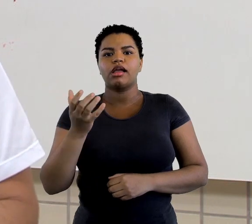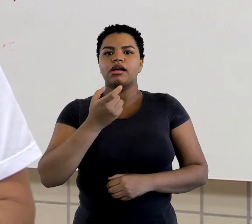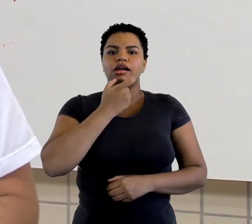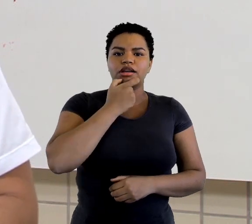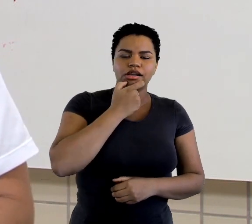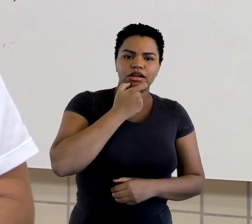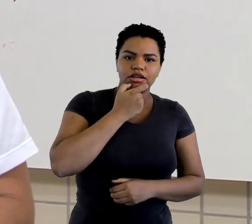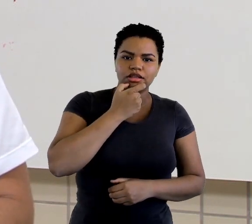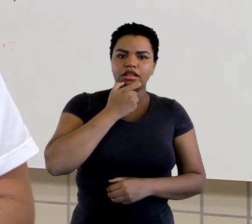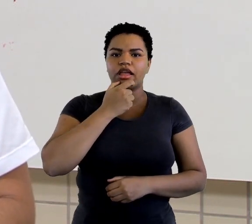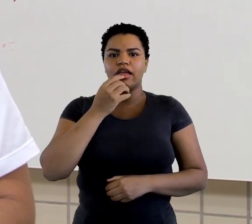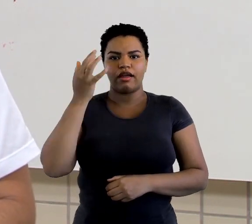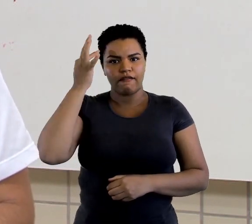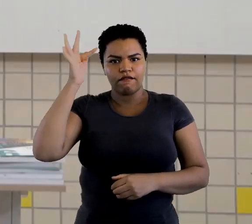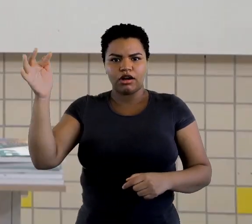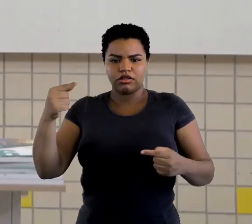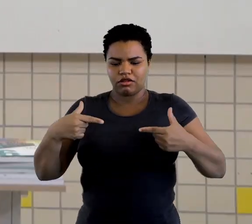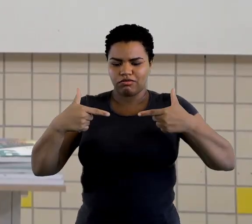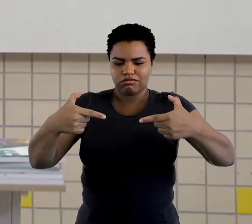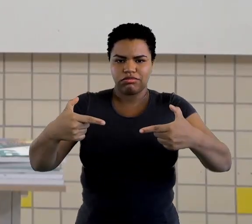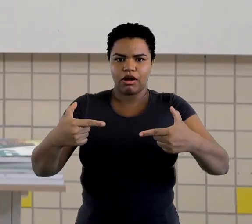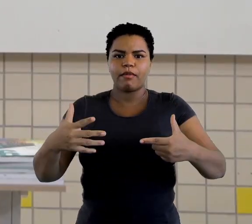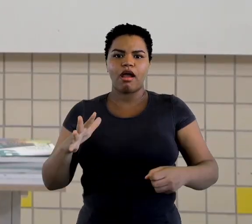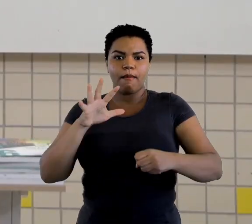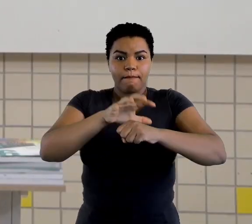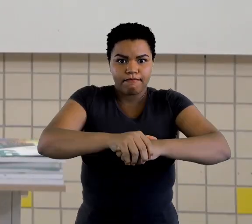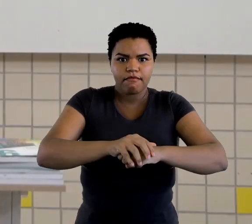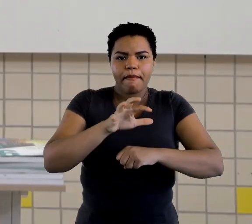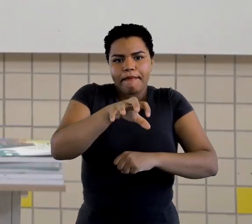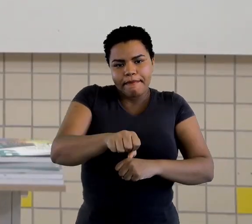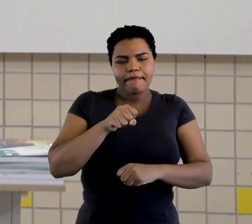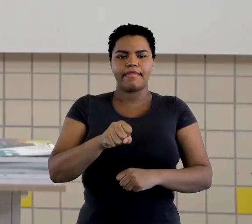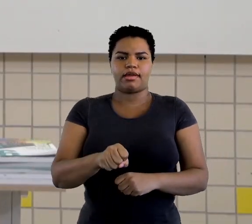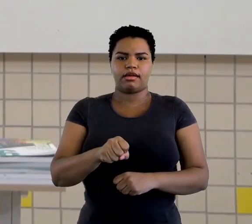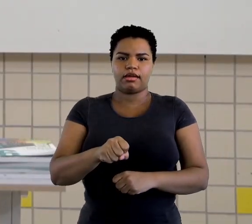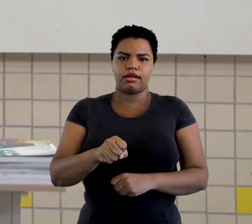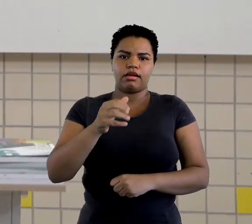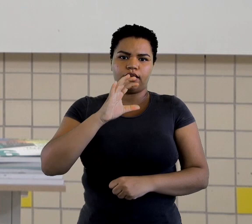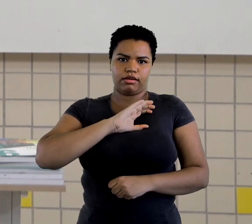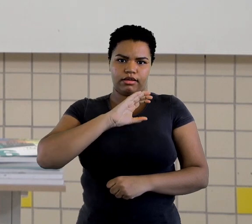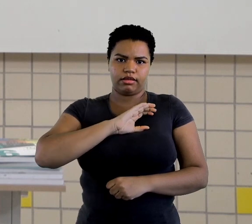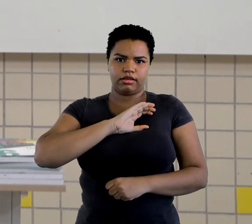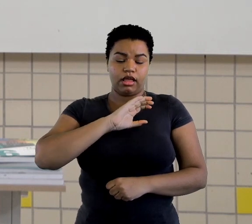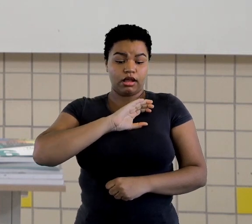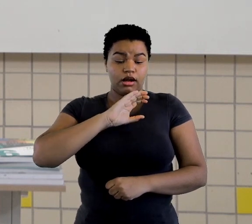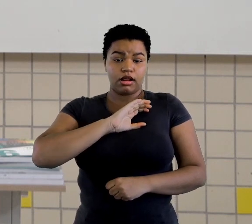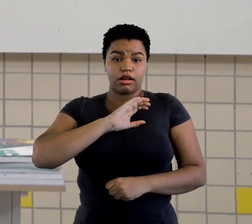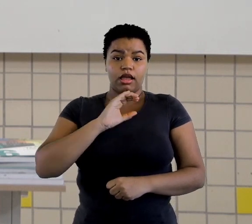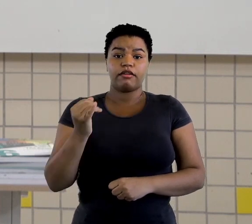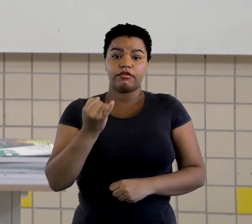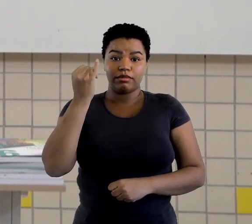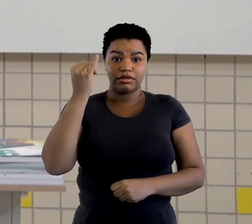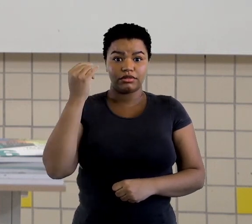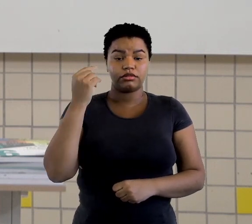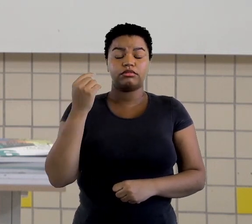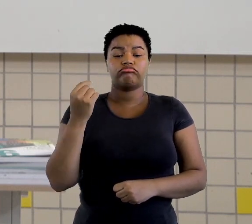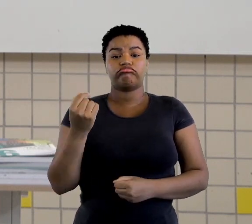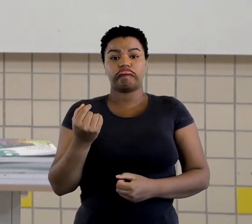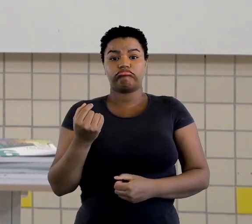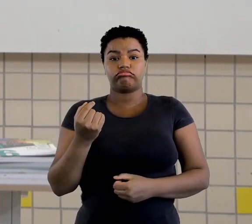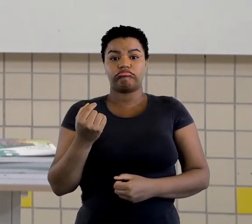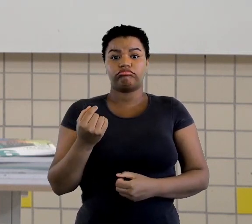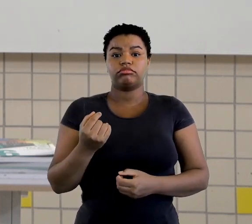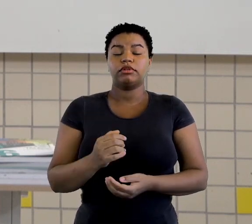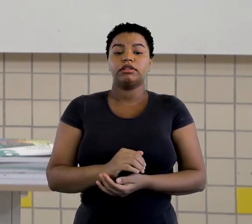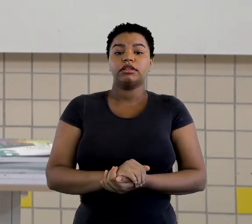posse do território do Canadá. Característica, pessoal, uma informação importante. O Canadá fala 2 línguas